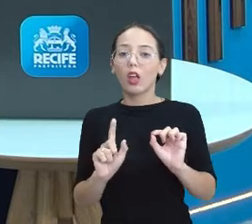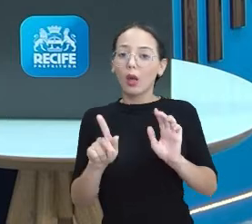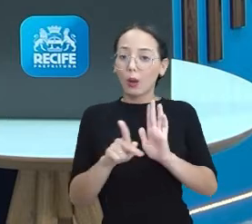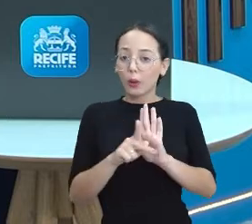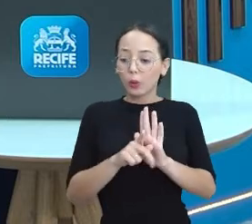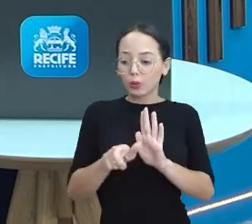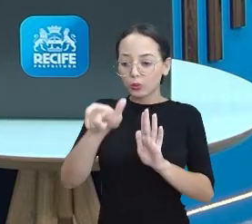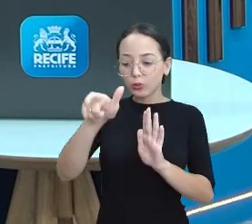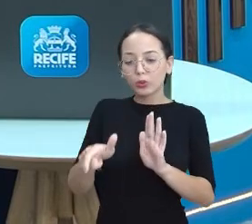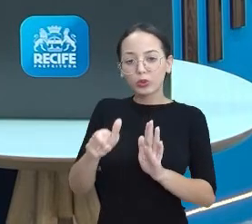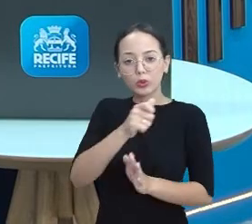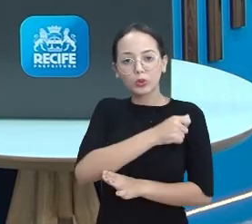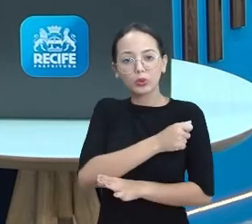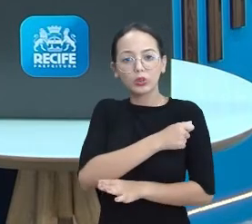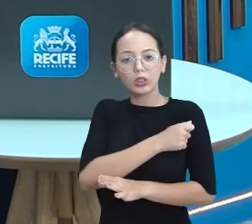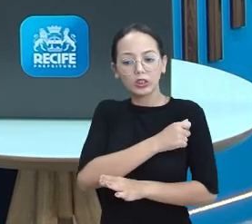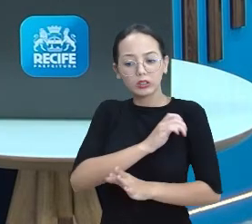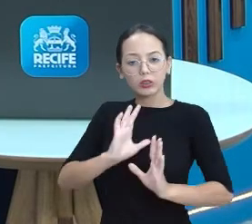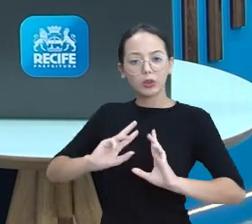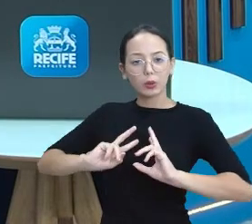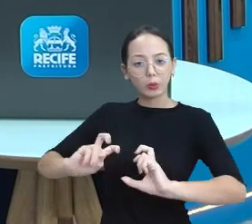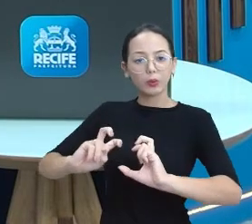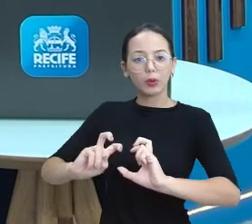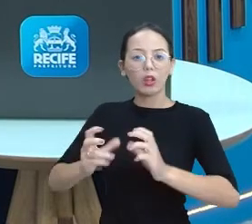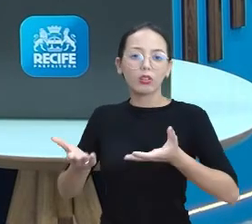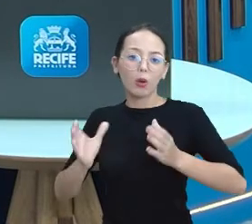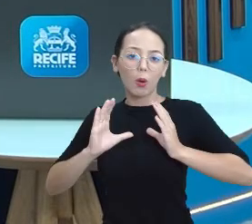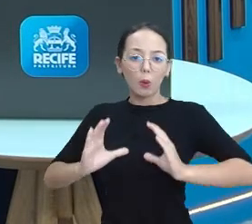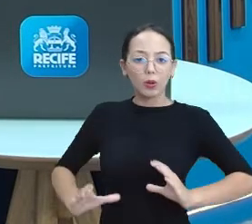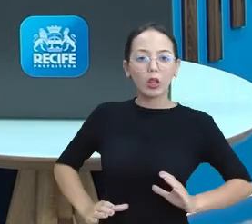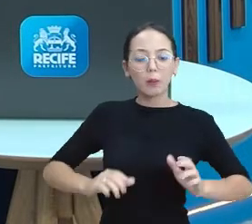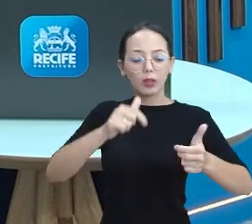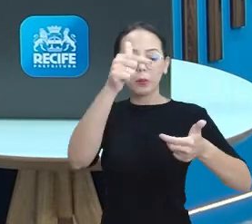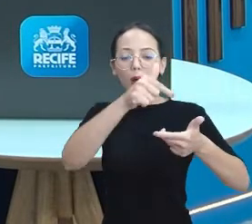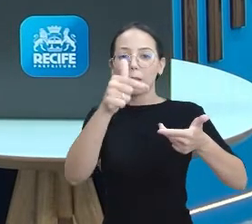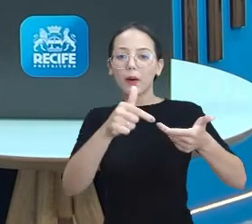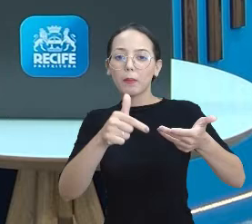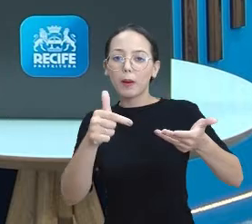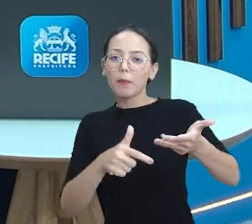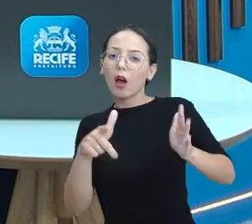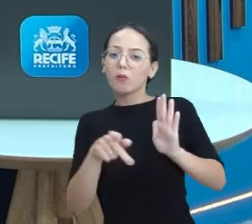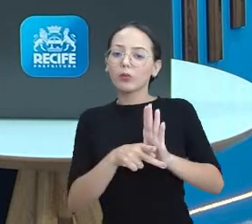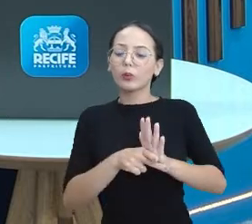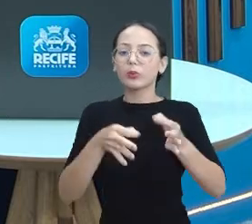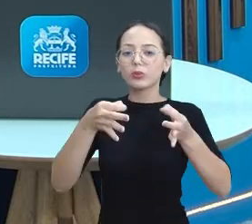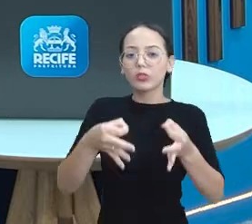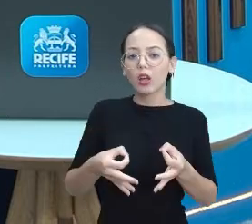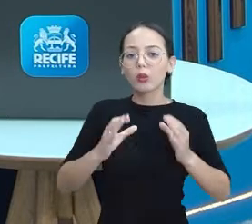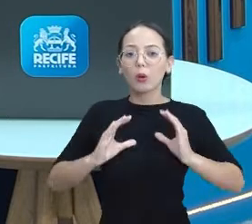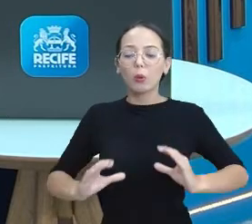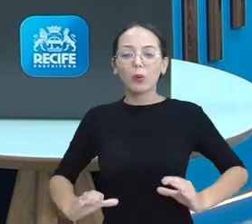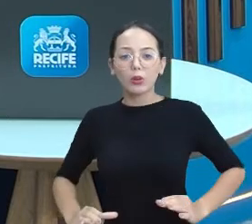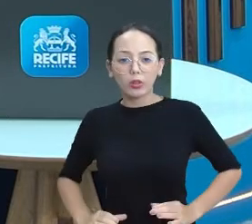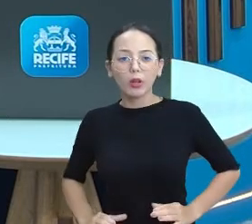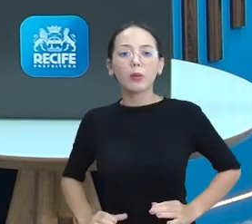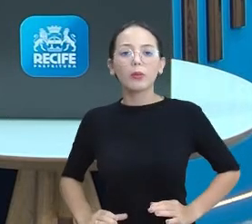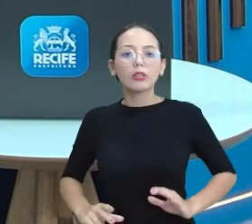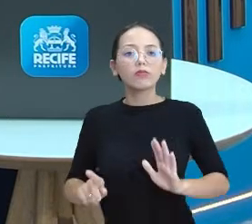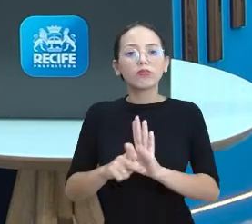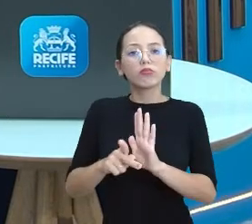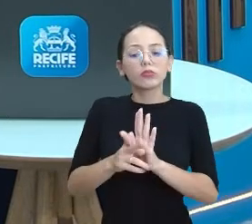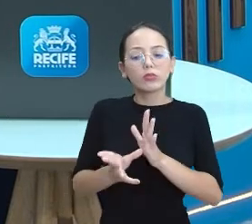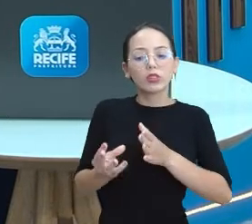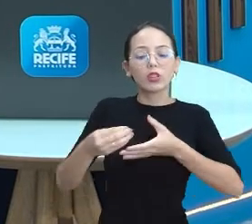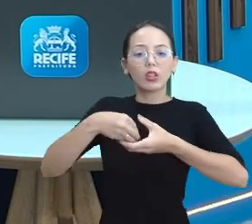o estudante se apropria dele, então o comportamento repetido é um comportamento apropriado, é um comportamento que passa a